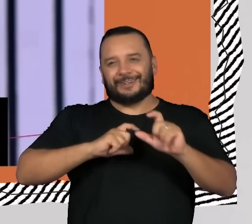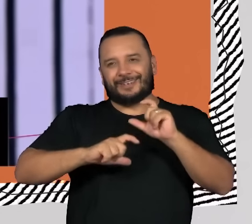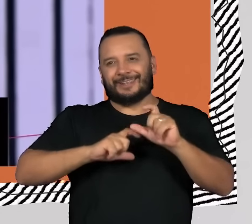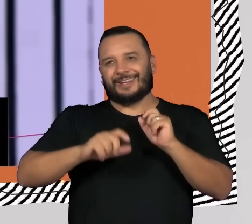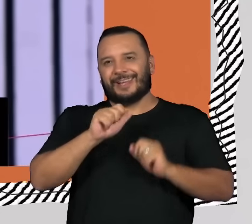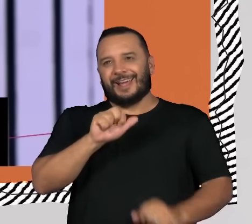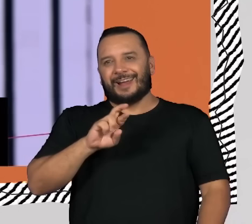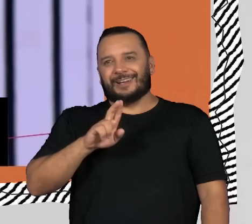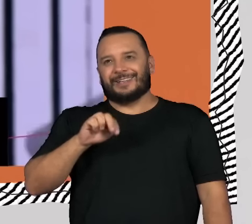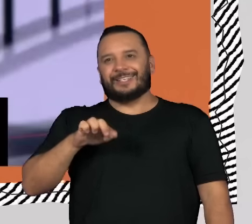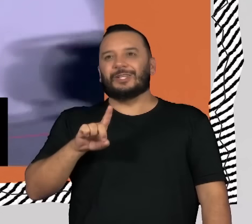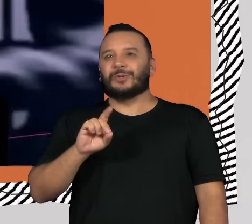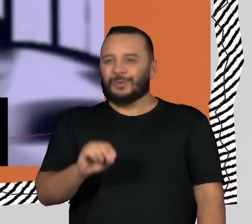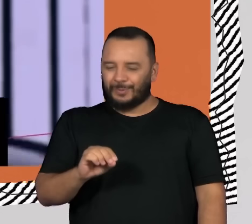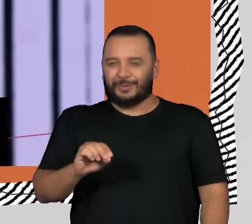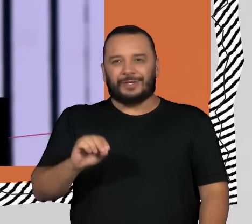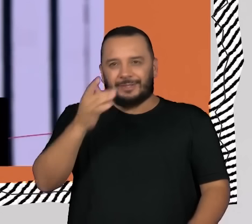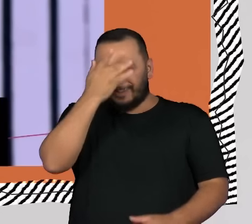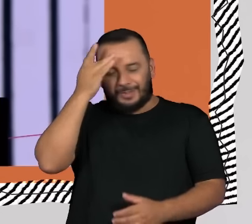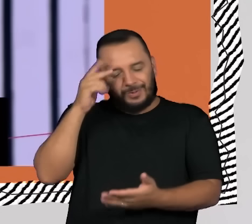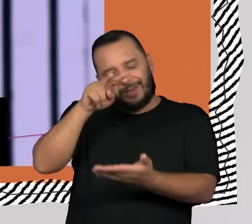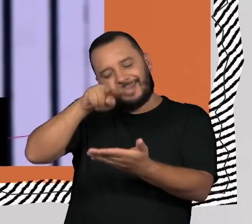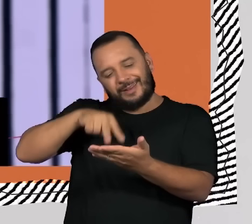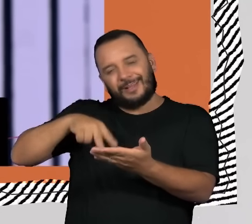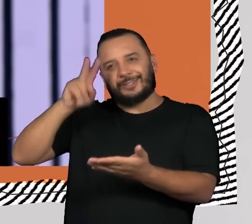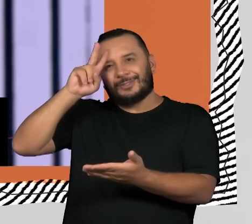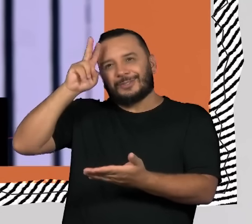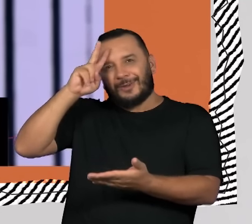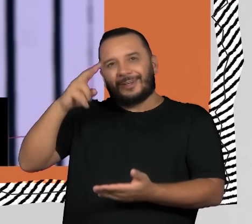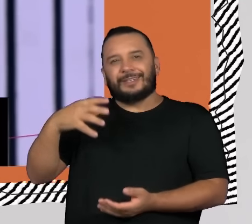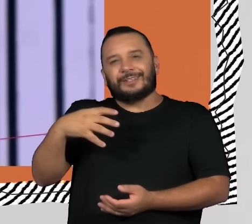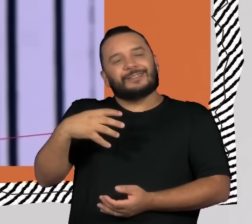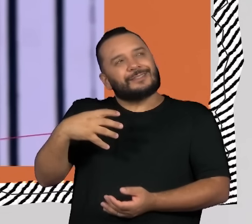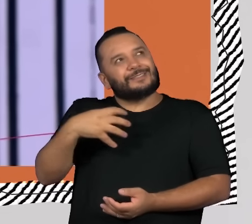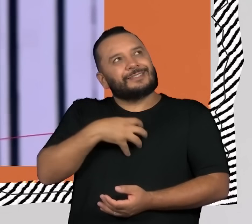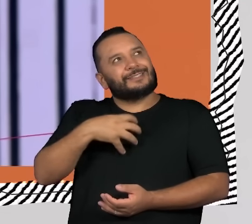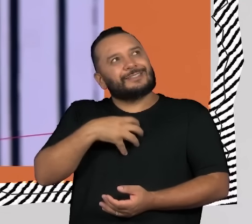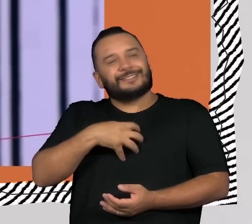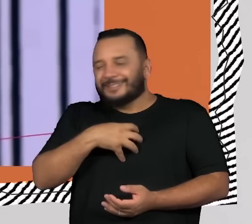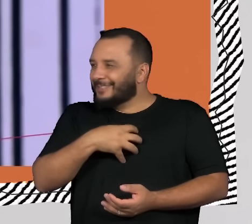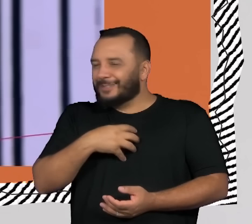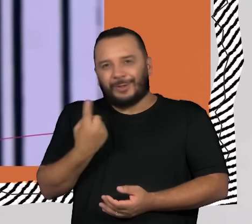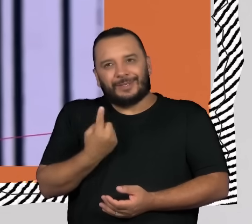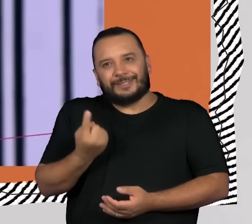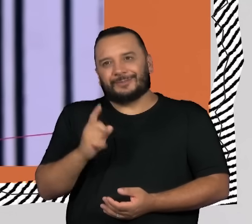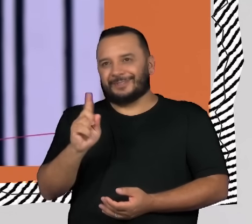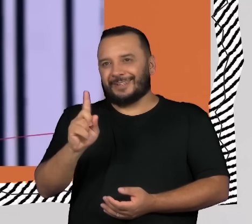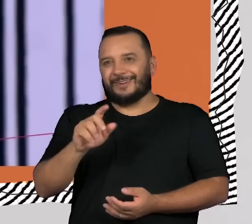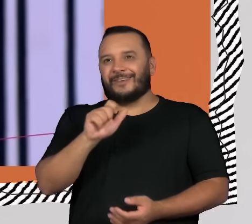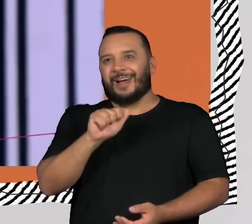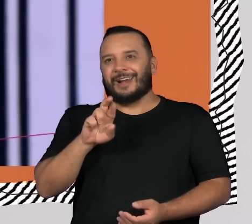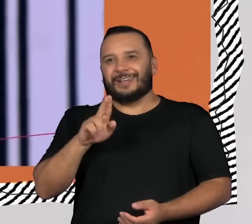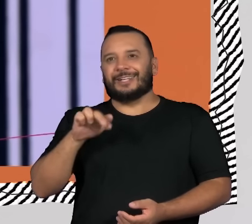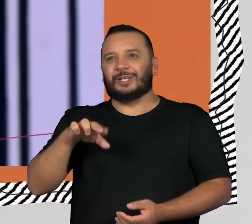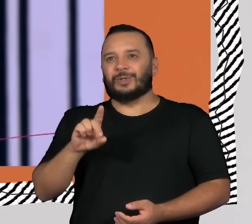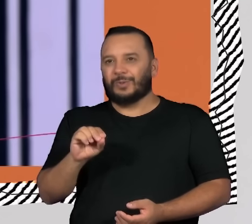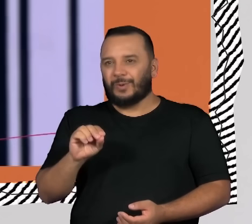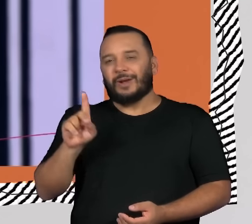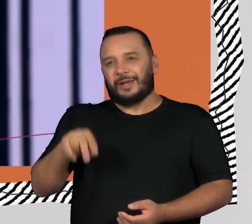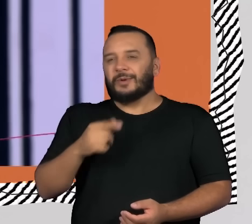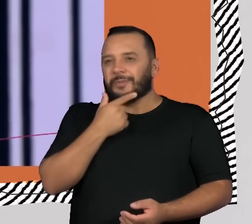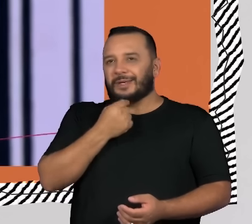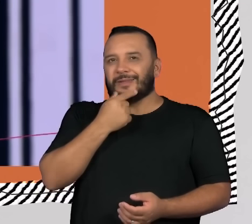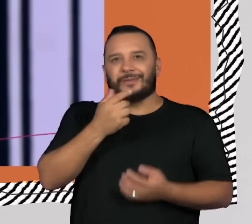que, pelo menos enquanto li essa história, se sentiu menos só. Arlindo é a história de um menino